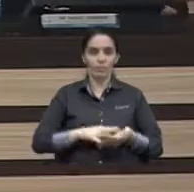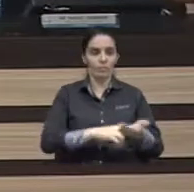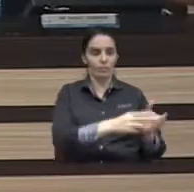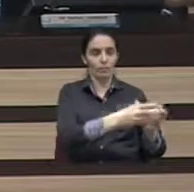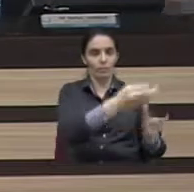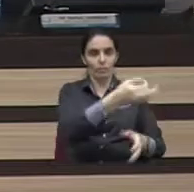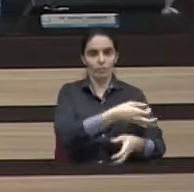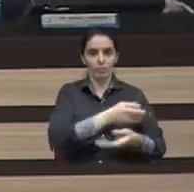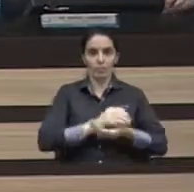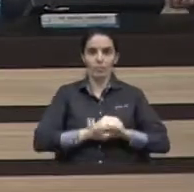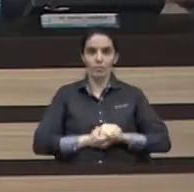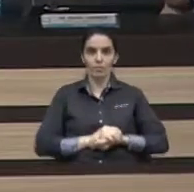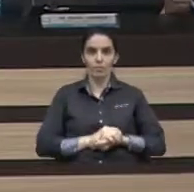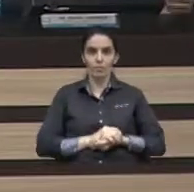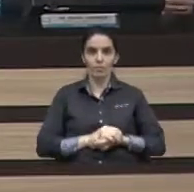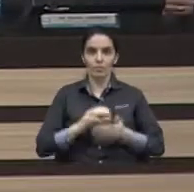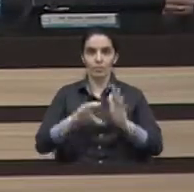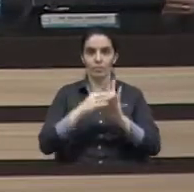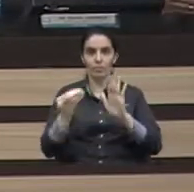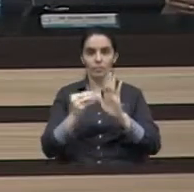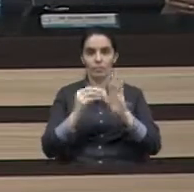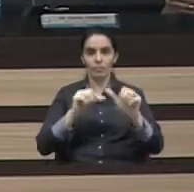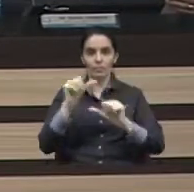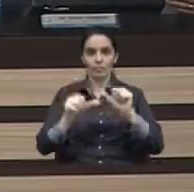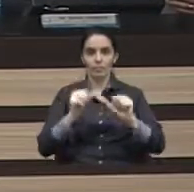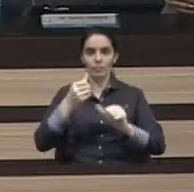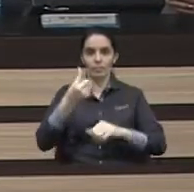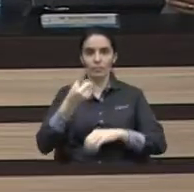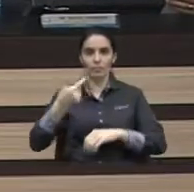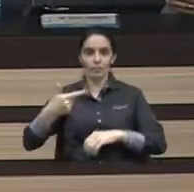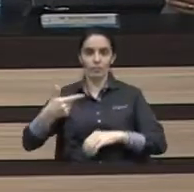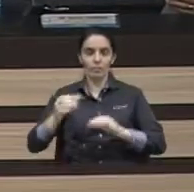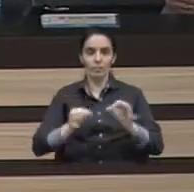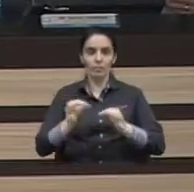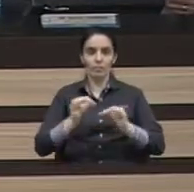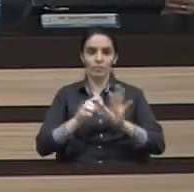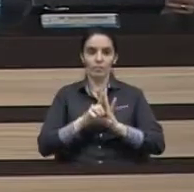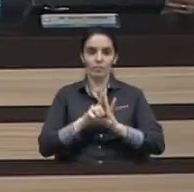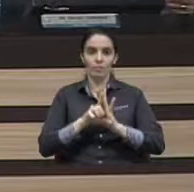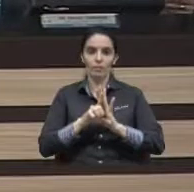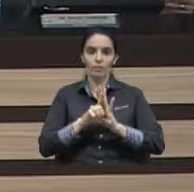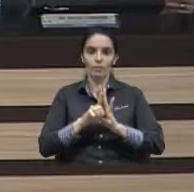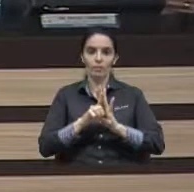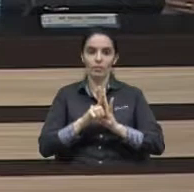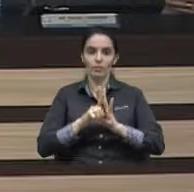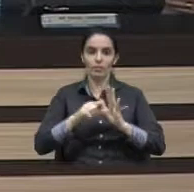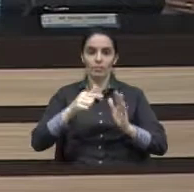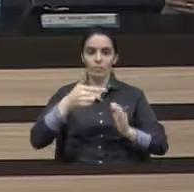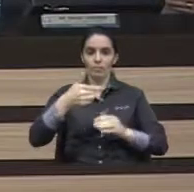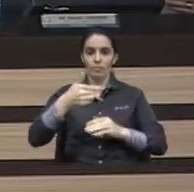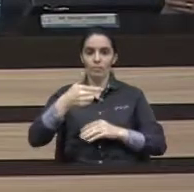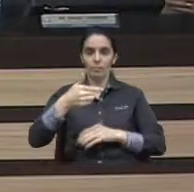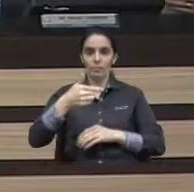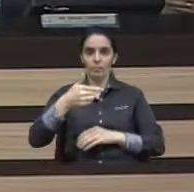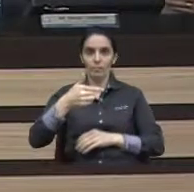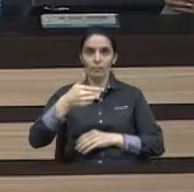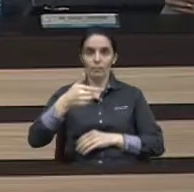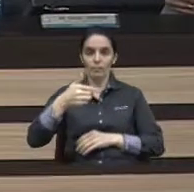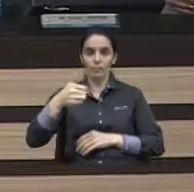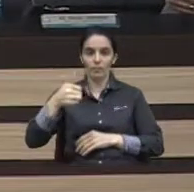Encaminhe-se às comissões competentes. Emenda modificativa número 62 ao projeto de lei número